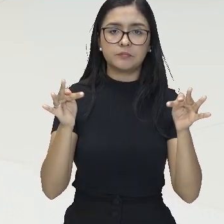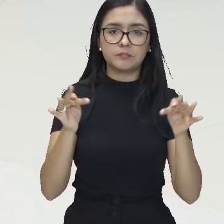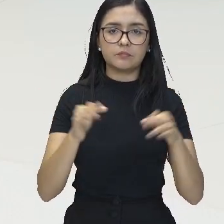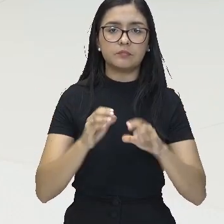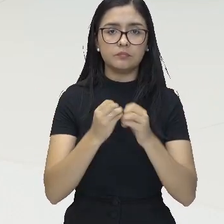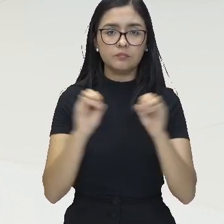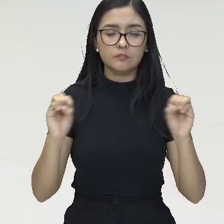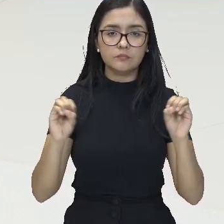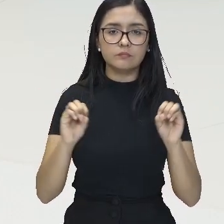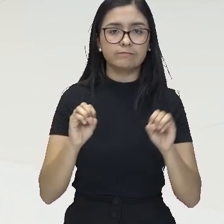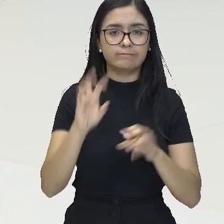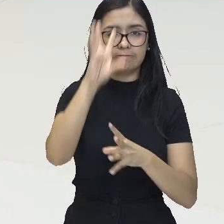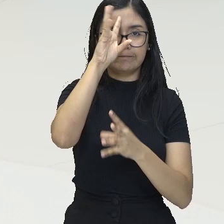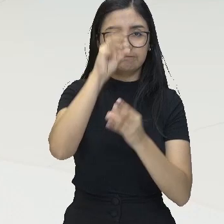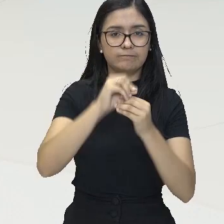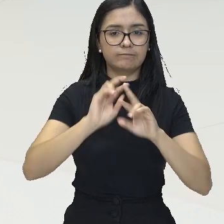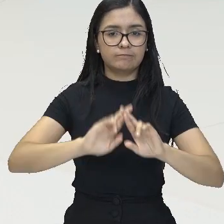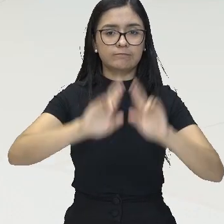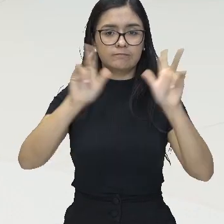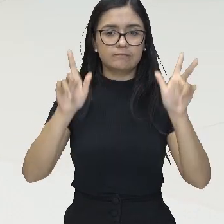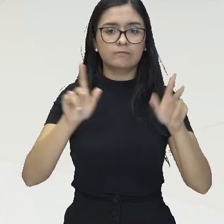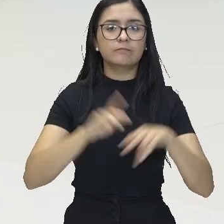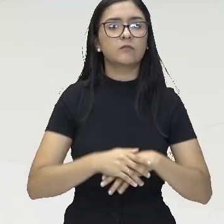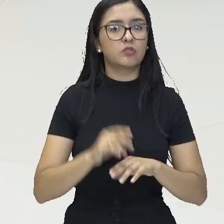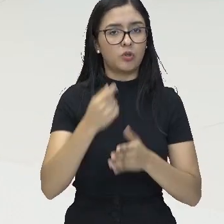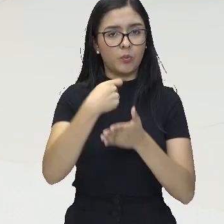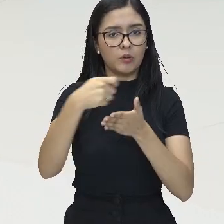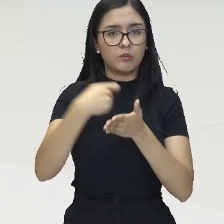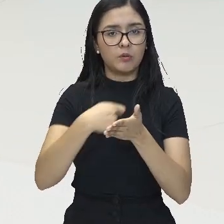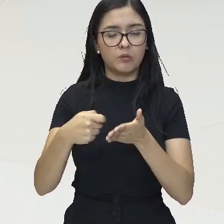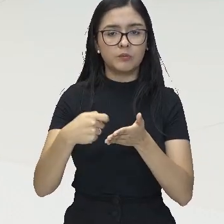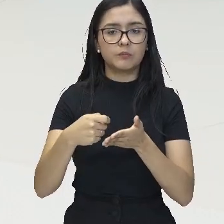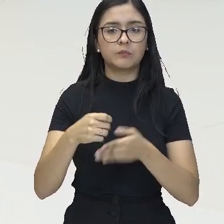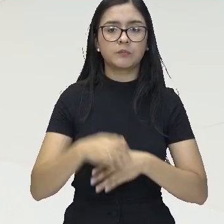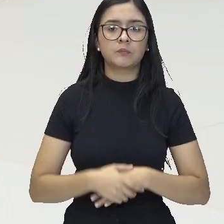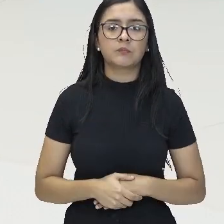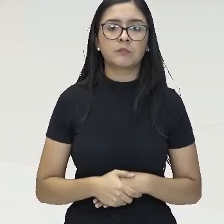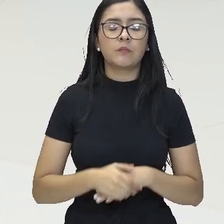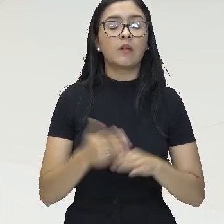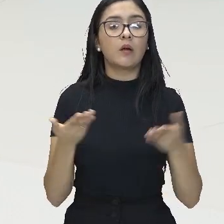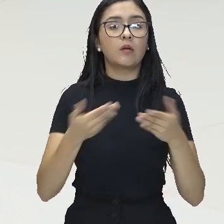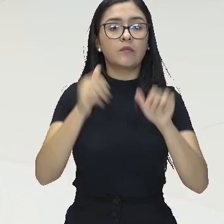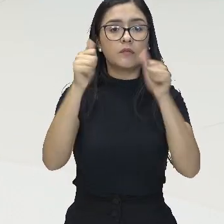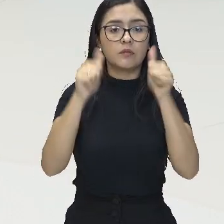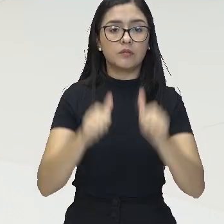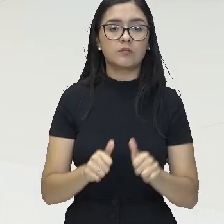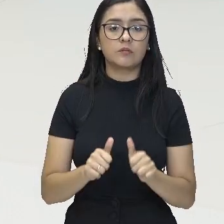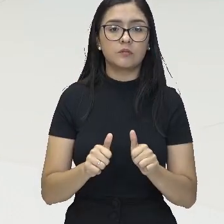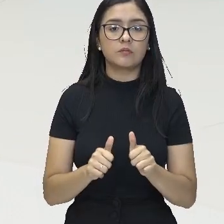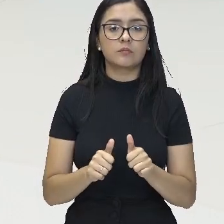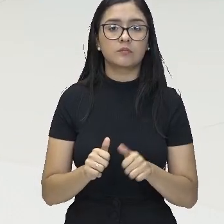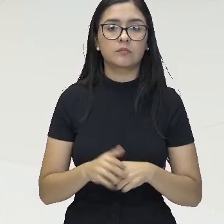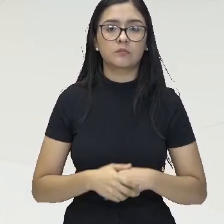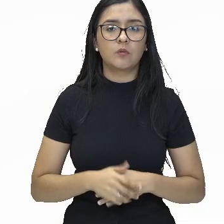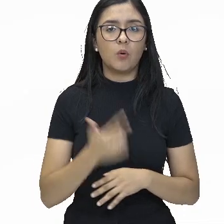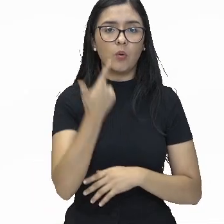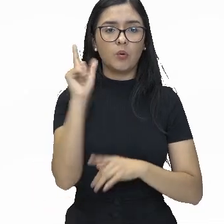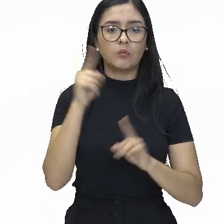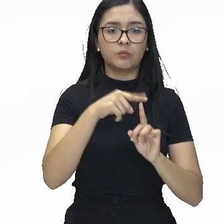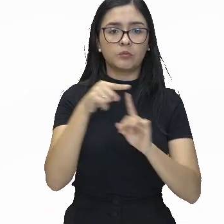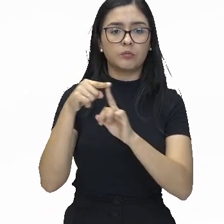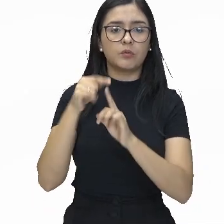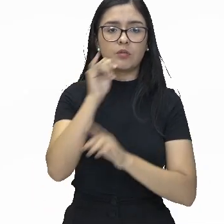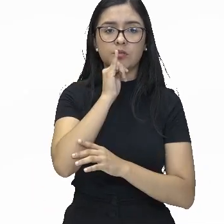subordinada. Compreenderam a diferença? Já anotem aí. Vamos analisar mais algumas orações aqui, para